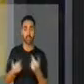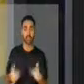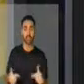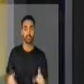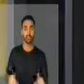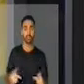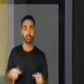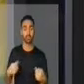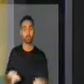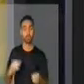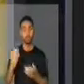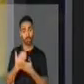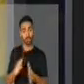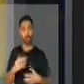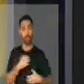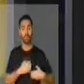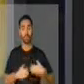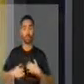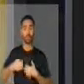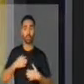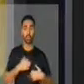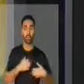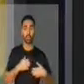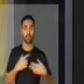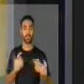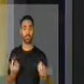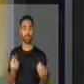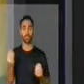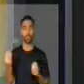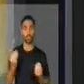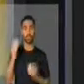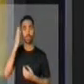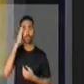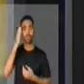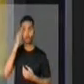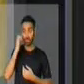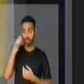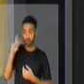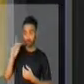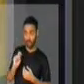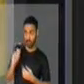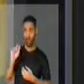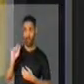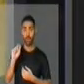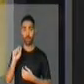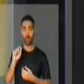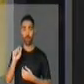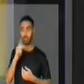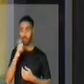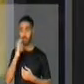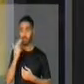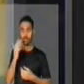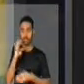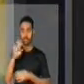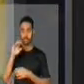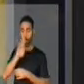pelo menos, com a angústia de não saber quando ele vai ser atendido, com a angústia de, eventualmente, não saber se ele ainda está sendo lembrado pelo sistema.